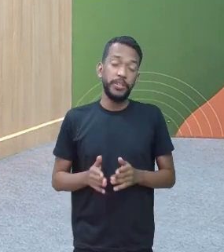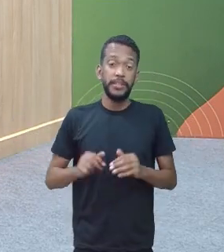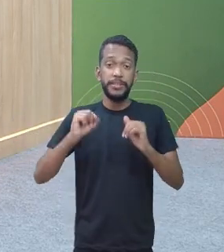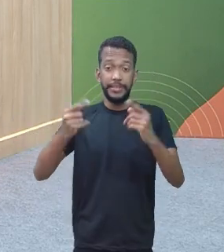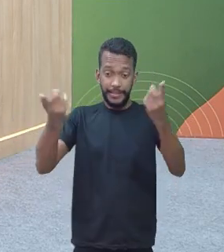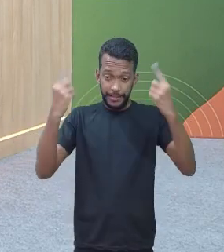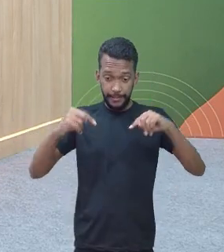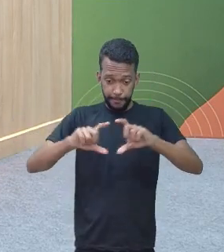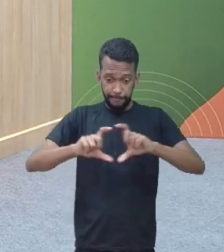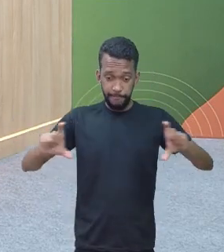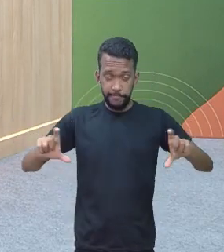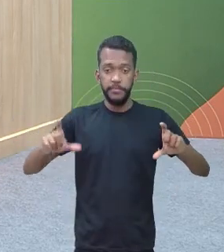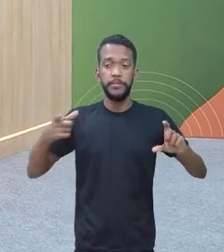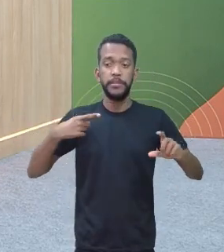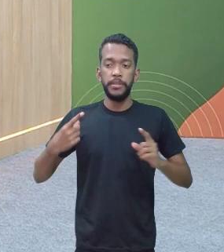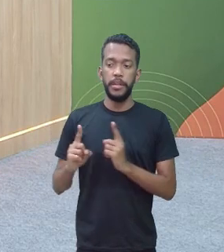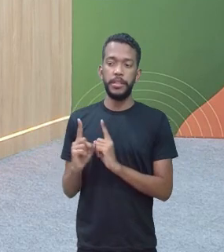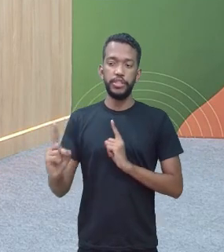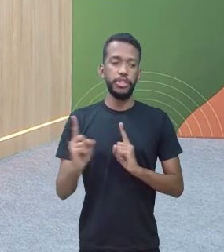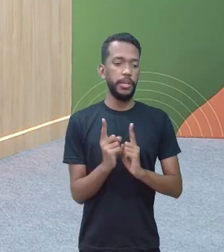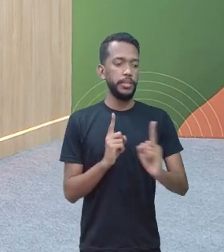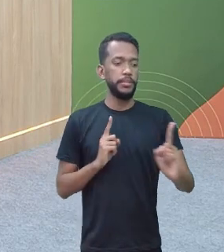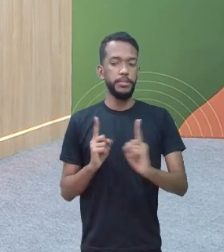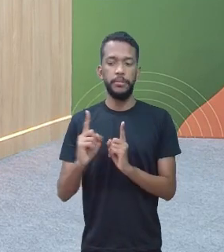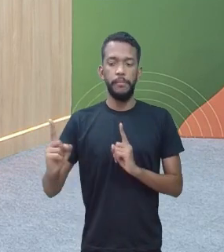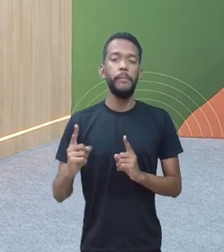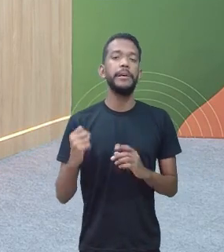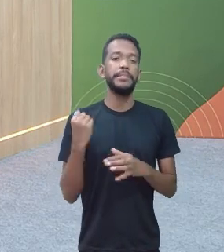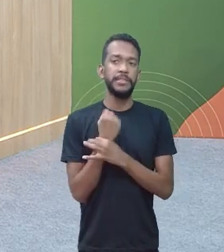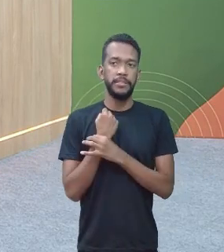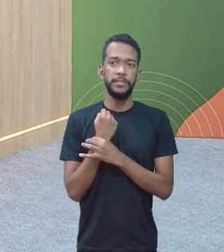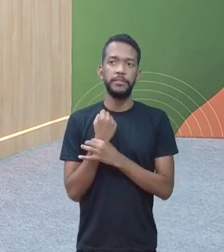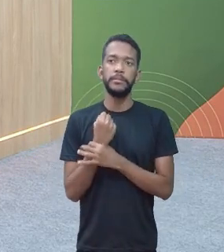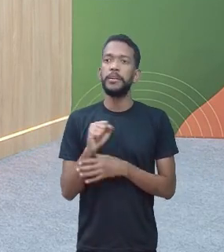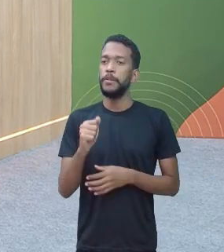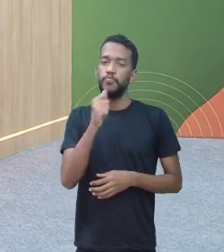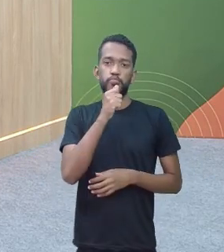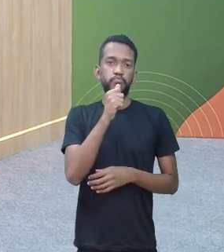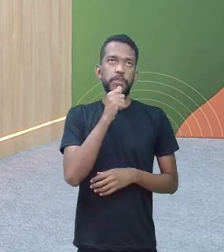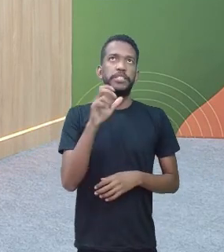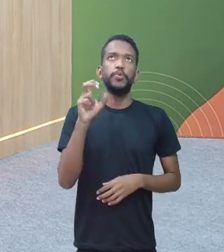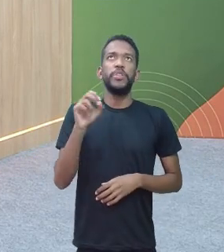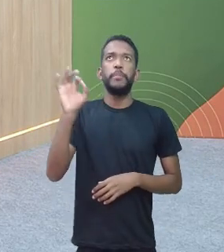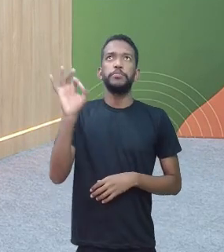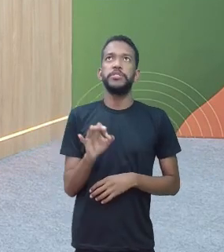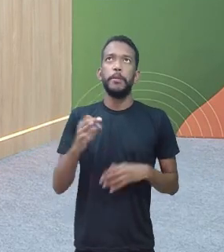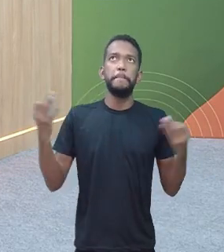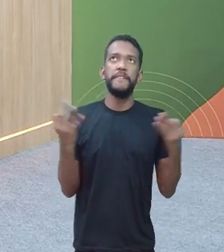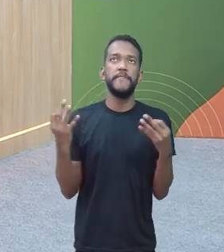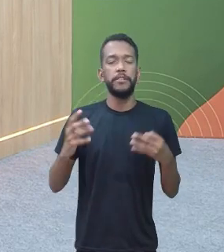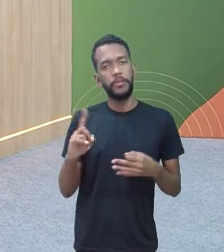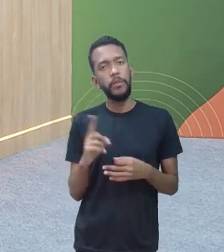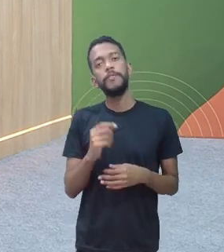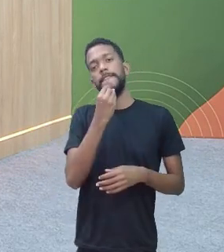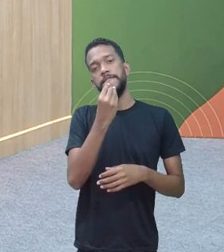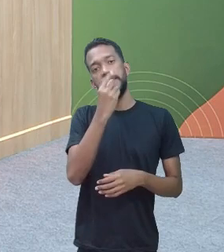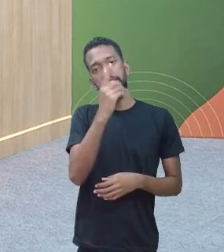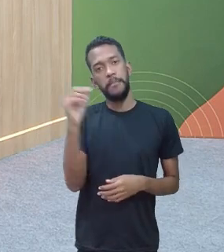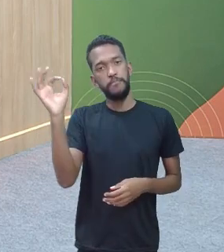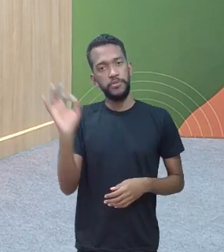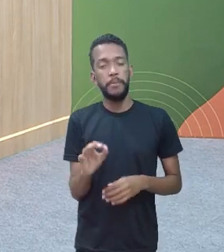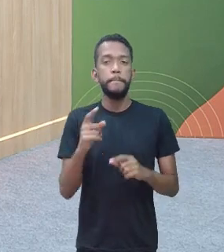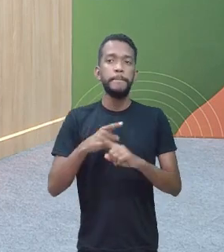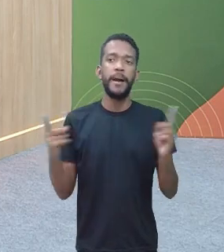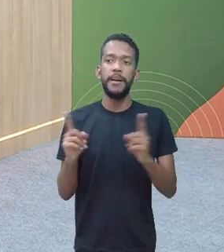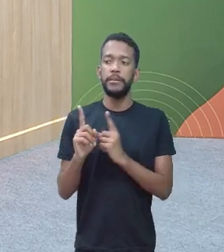a distância segura, né, com 50% desse distanciamento, que ainda não é tão ideal assim, a gente vai ter, no final, 15